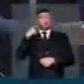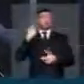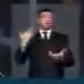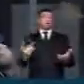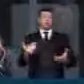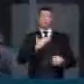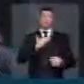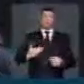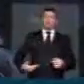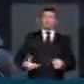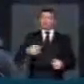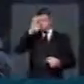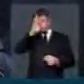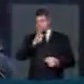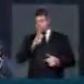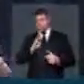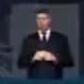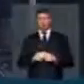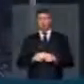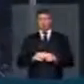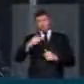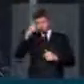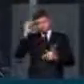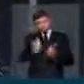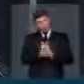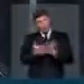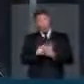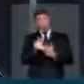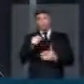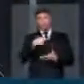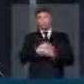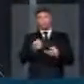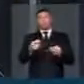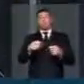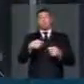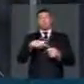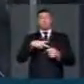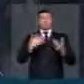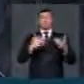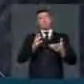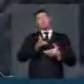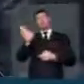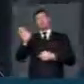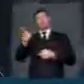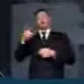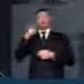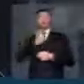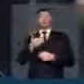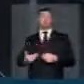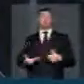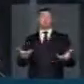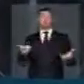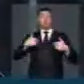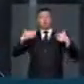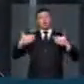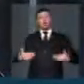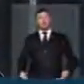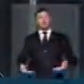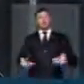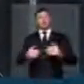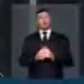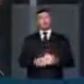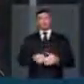público, principalmente para aqueles que não têm recurso para pagar. Portanto, Sr. Presidente, vim aqui fazer este